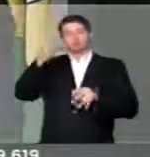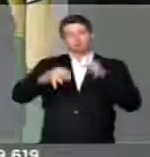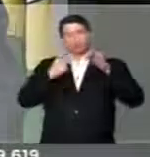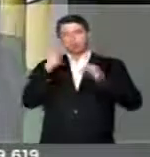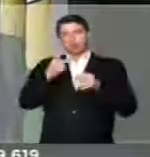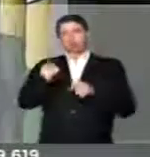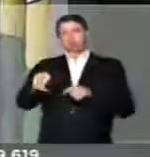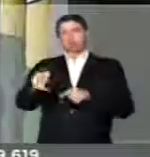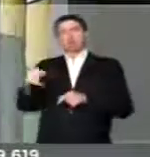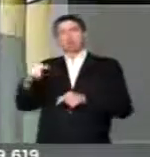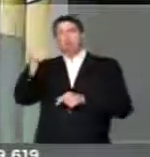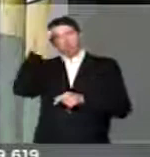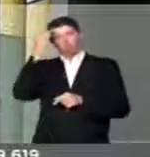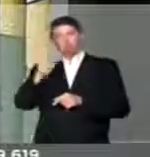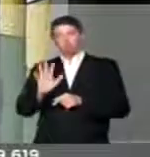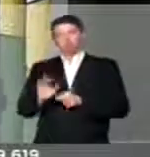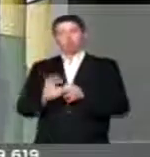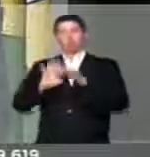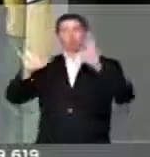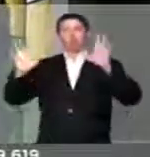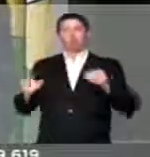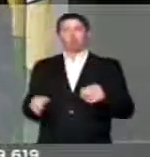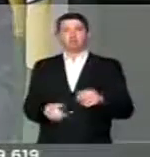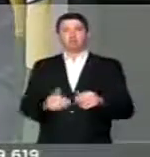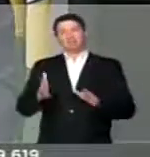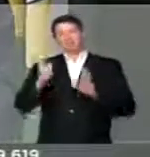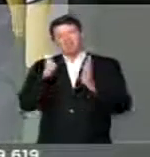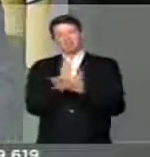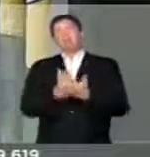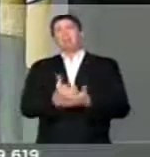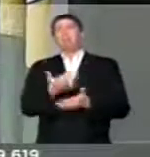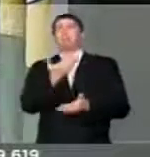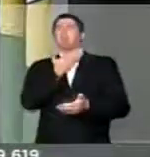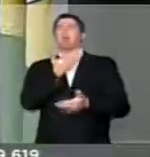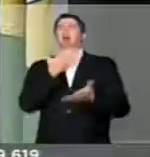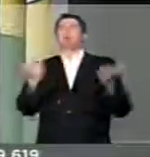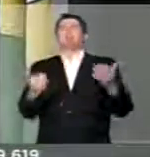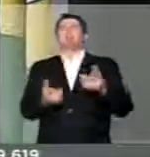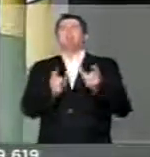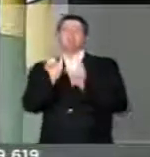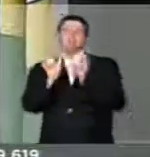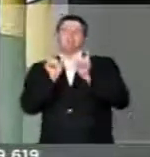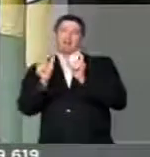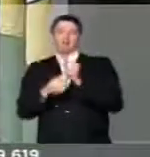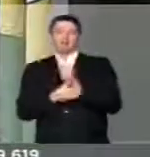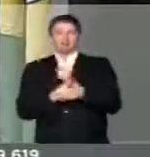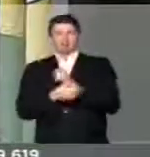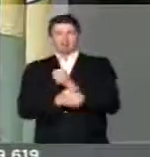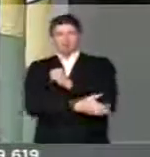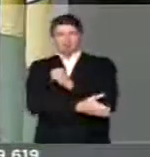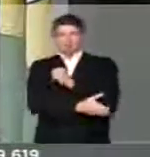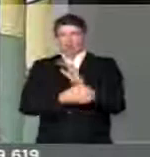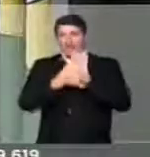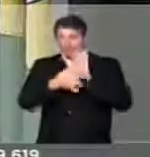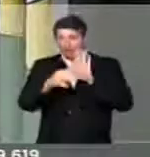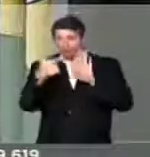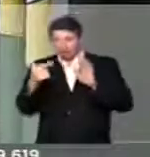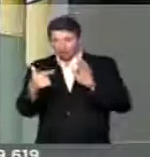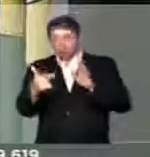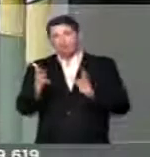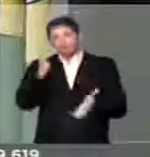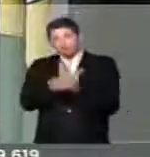parar com essa falácia, esse jogo de palavras, porque vocês não têm argumentos e